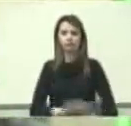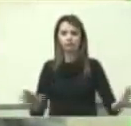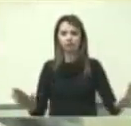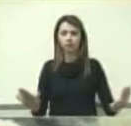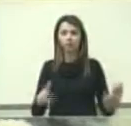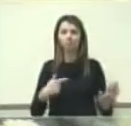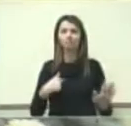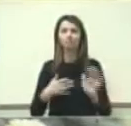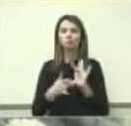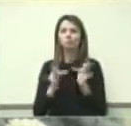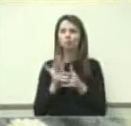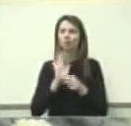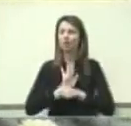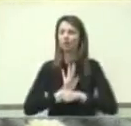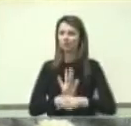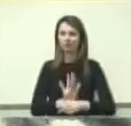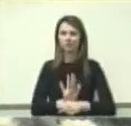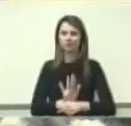aleluia